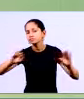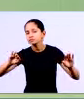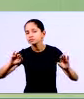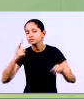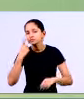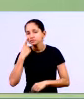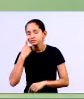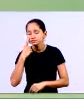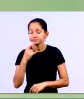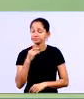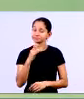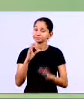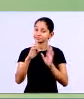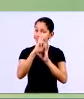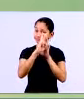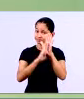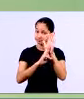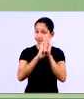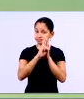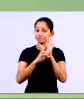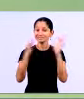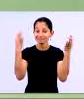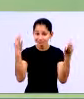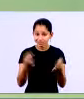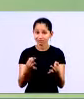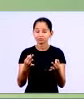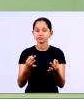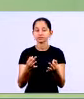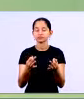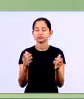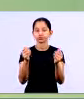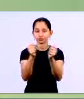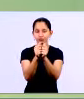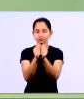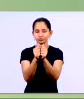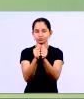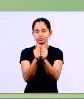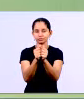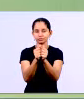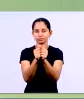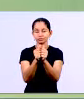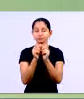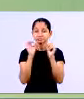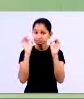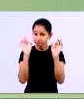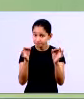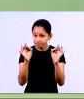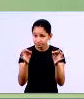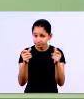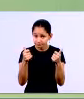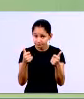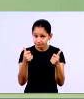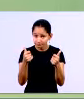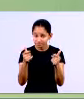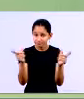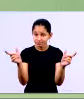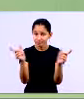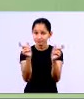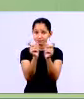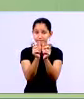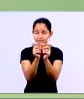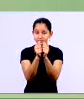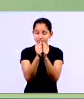Bem, pela regra, nós colocaríamos unidos. Unidos, né? Certo? Mini dicionário. Essa é uma